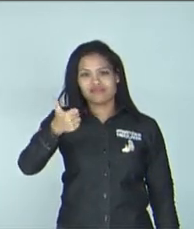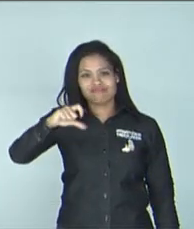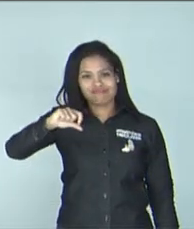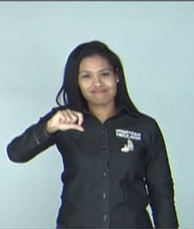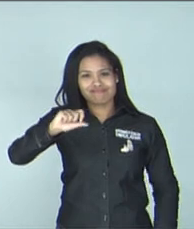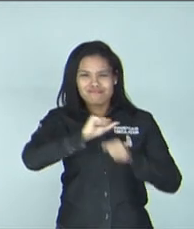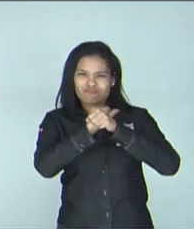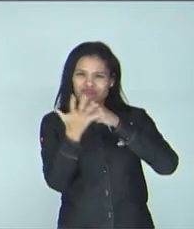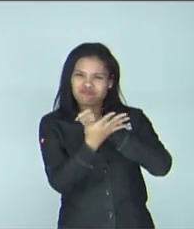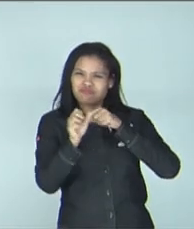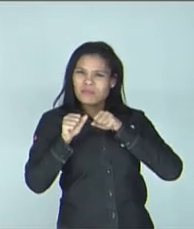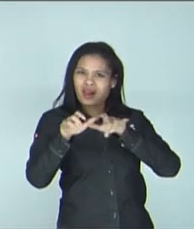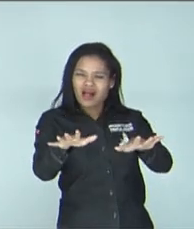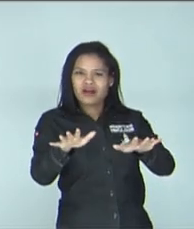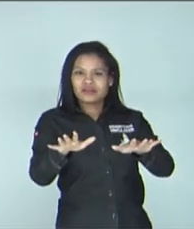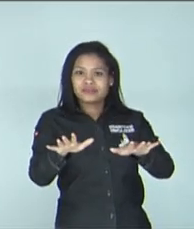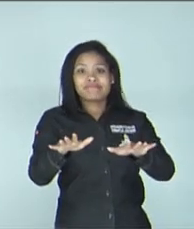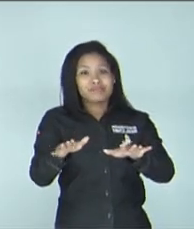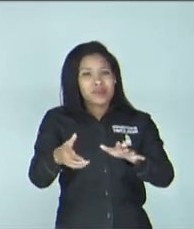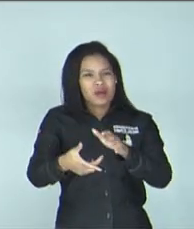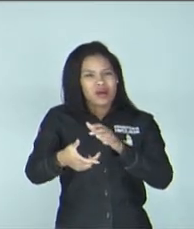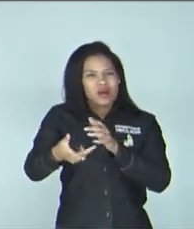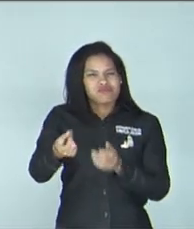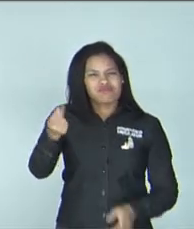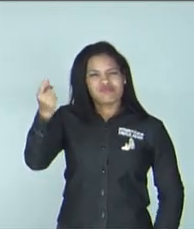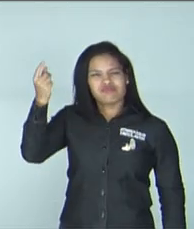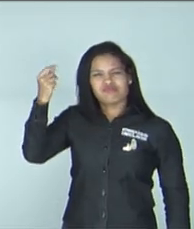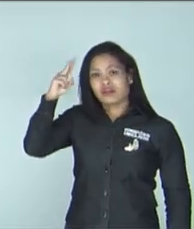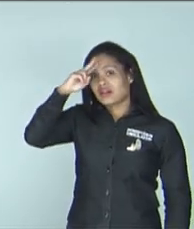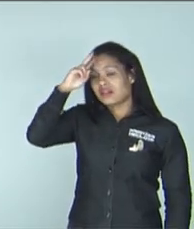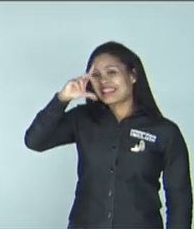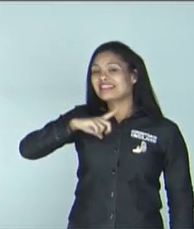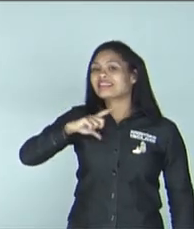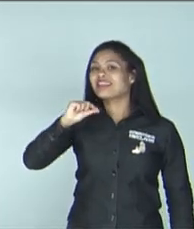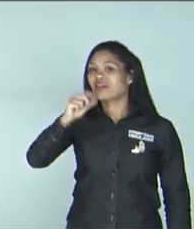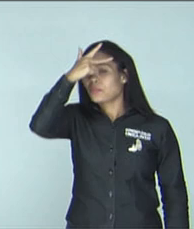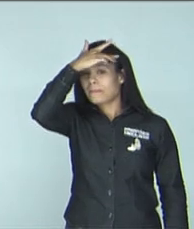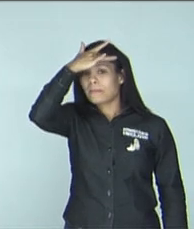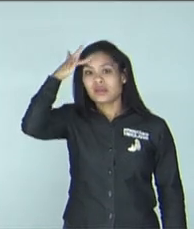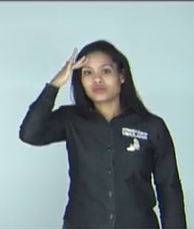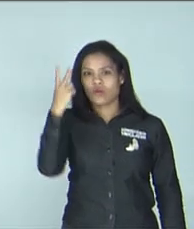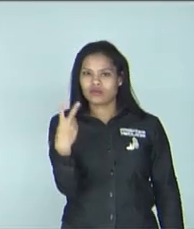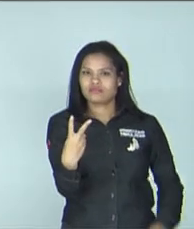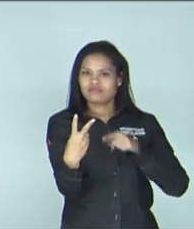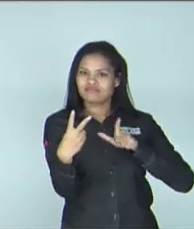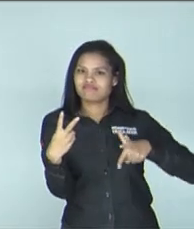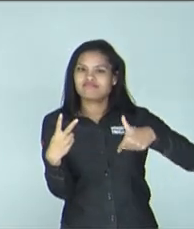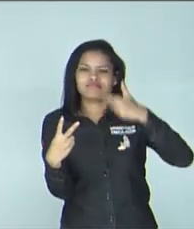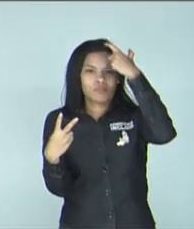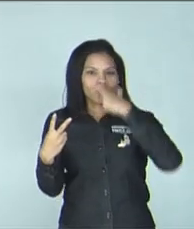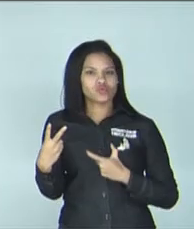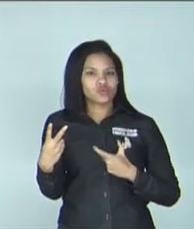em diante essa praga aqui daquela época tivemos duas posturas e os